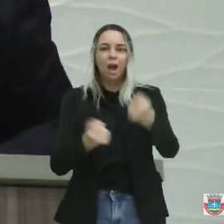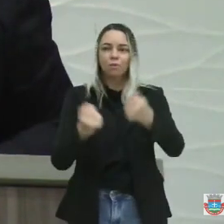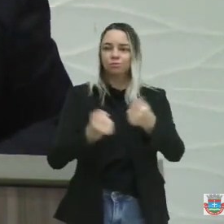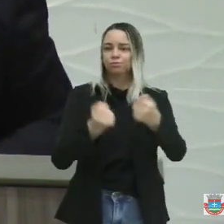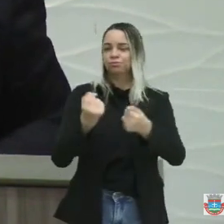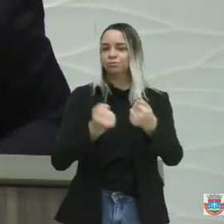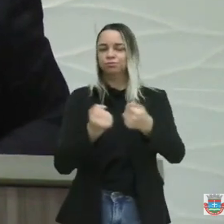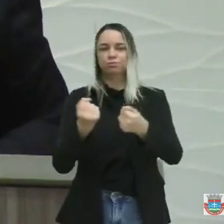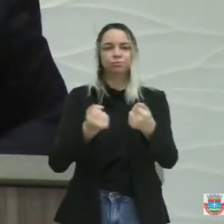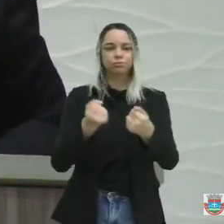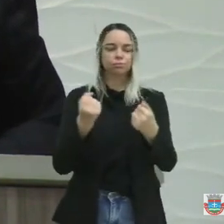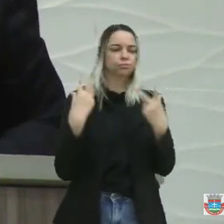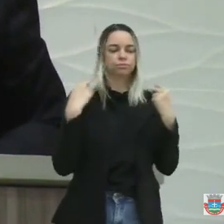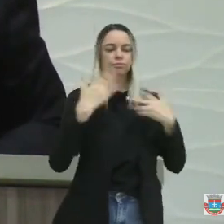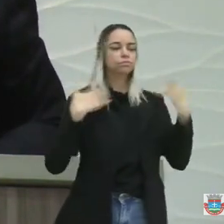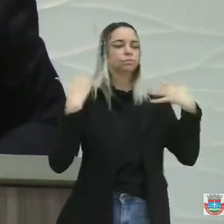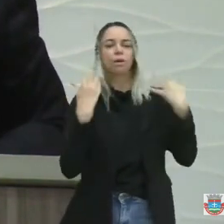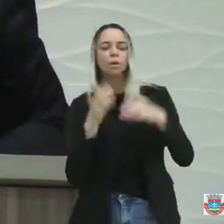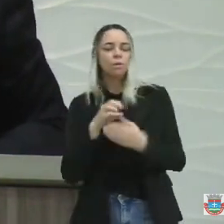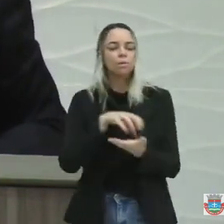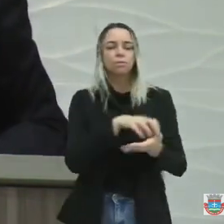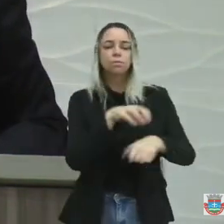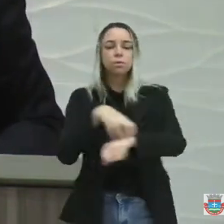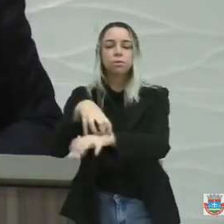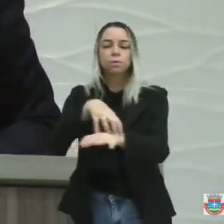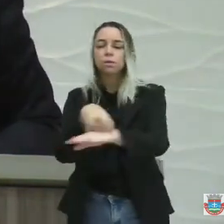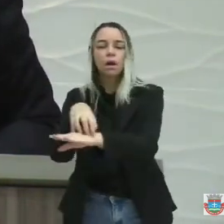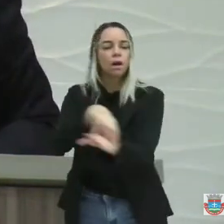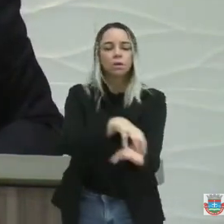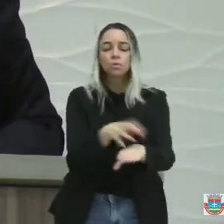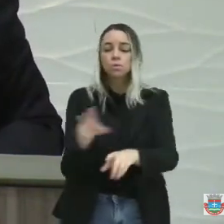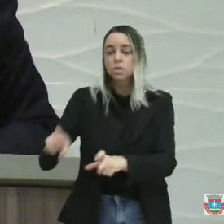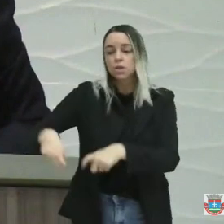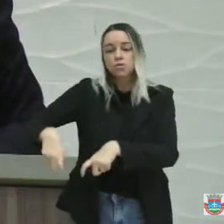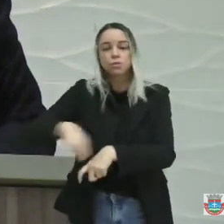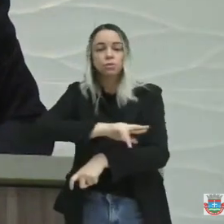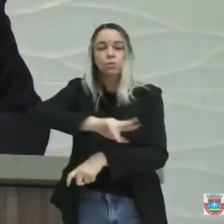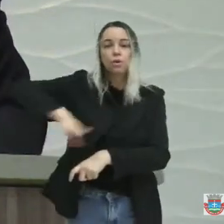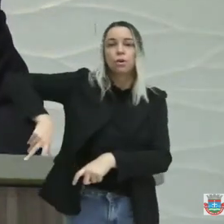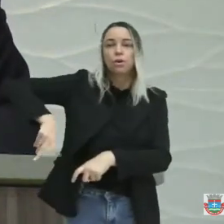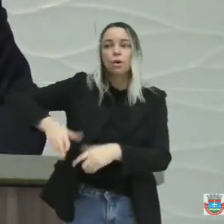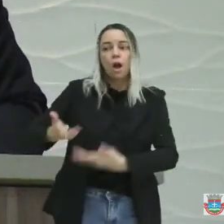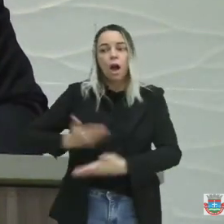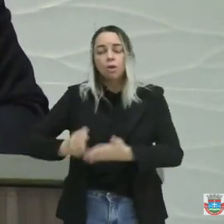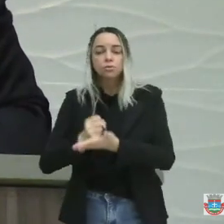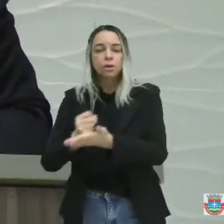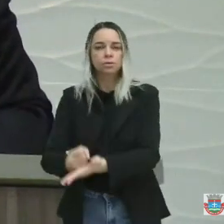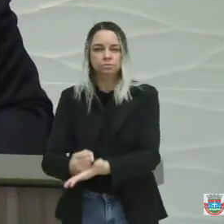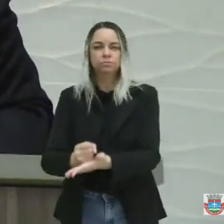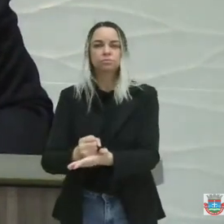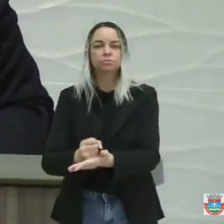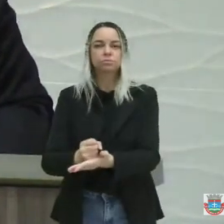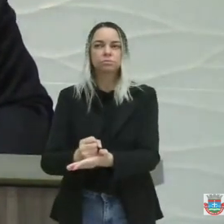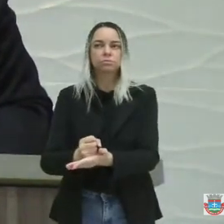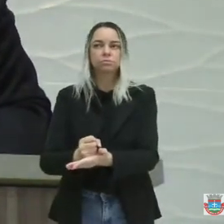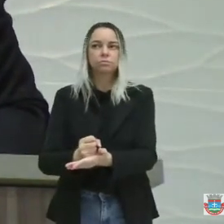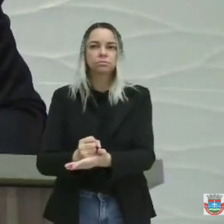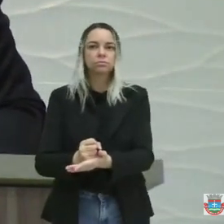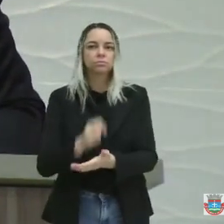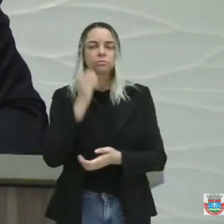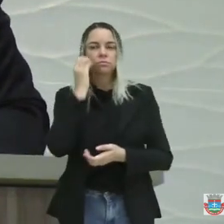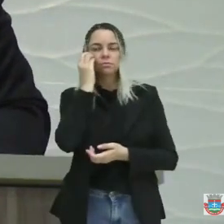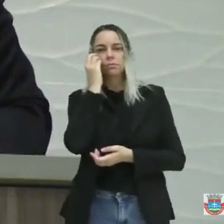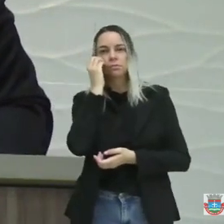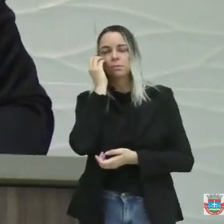região, Citapu, Malhada, Campo Verde, Caracol, naquela região, dando assistência. Essas ainda estão lá.